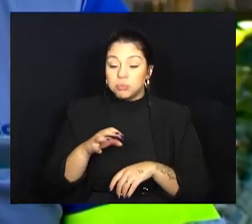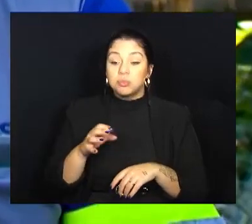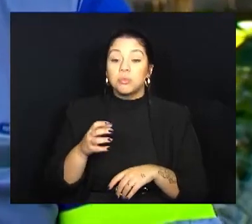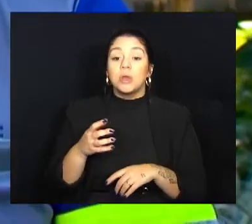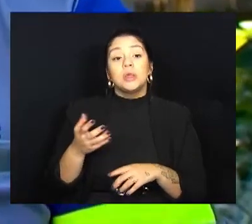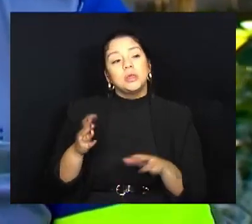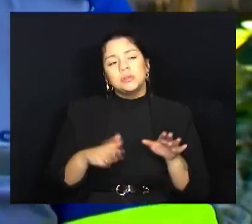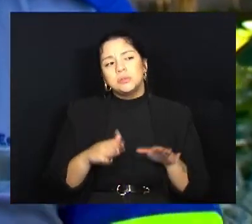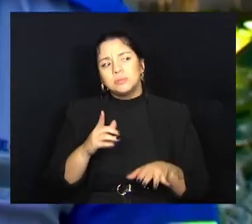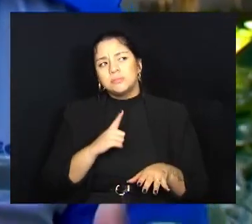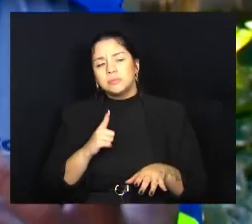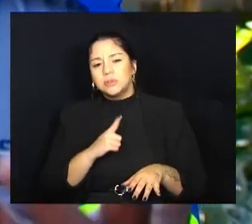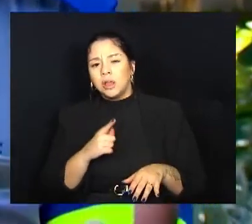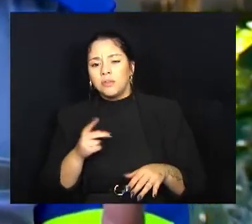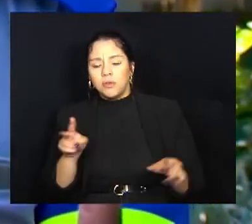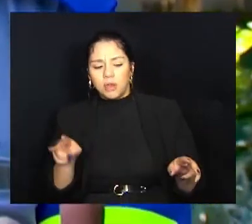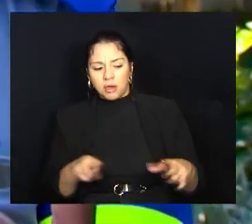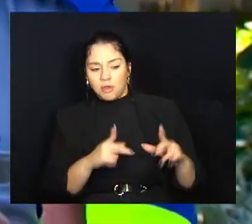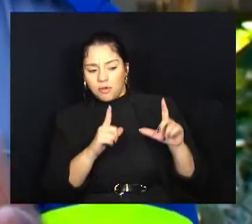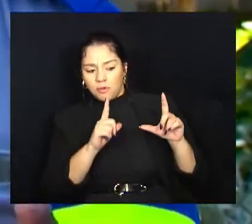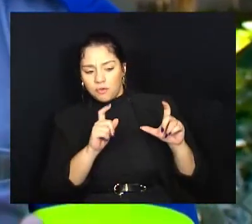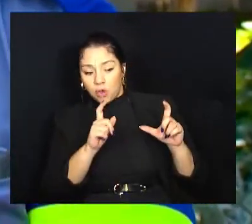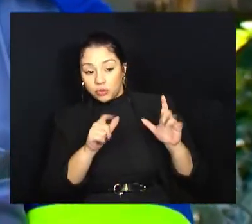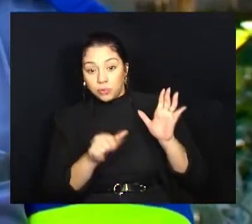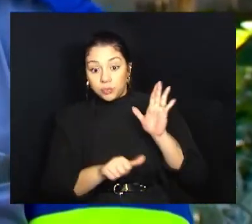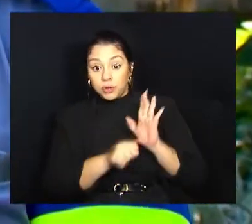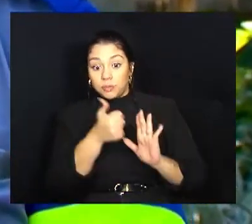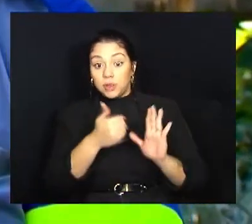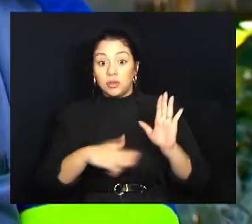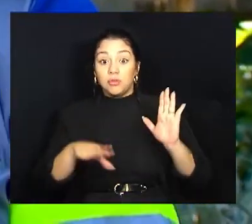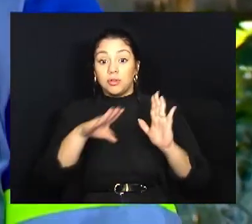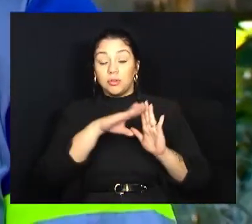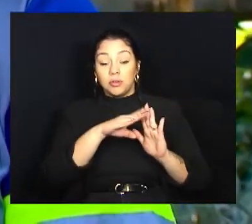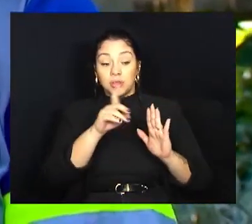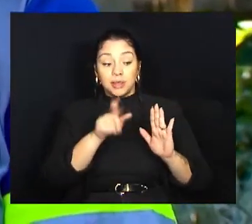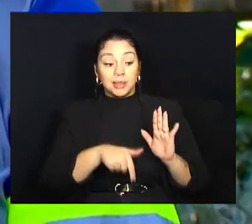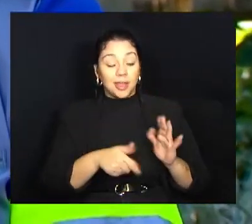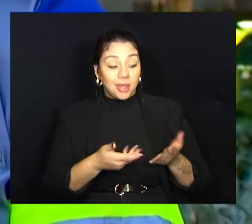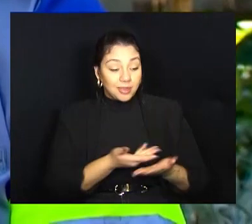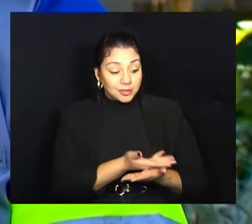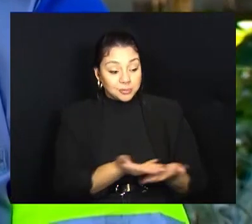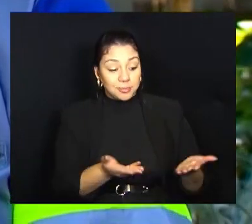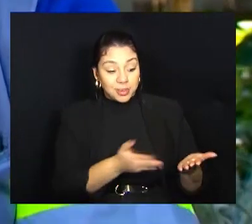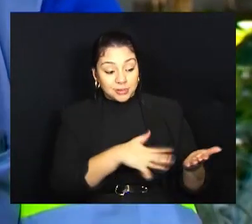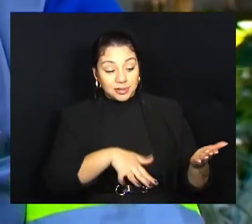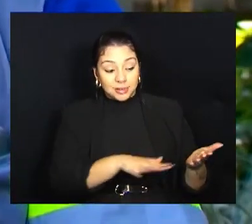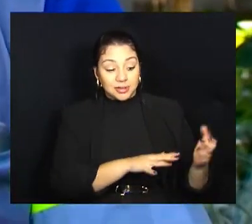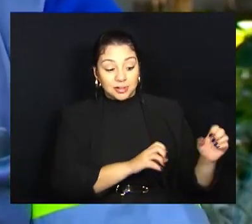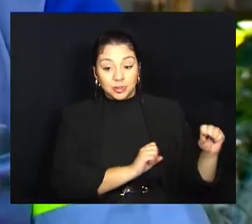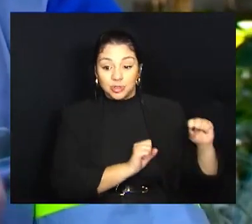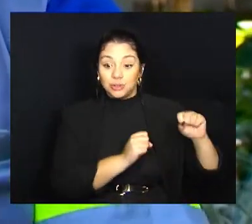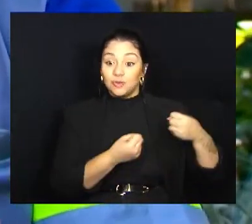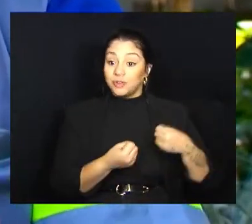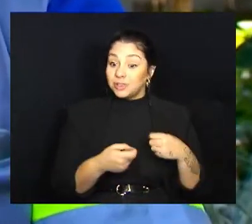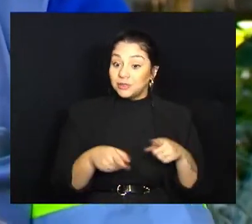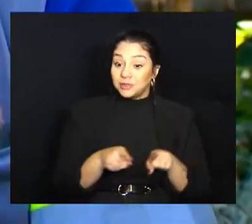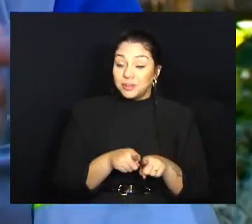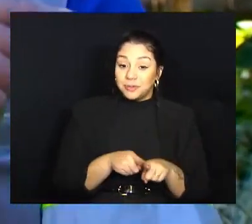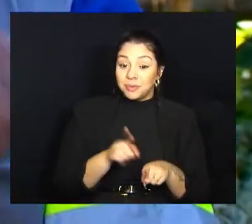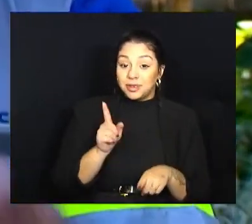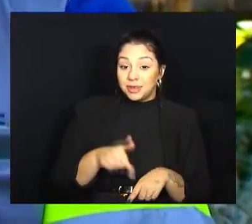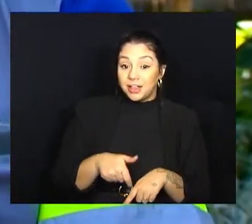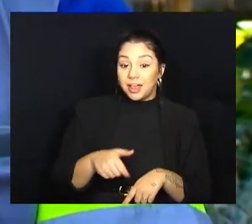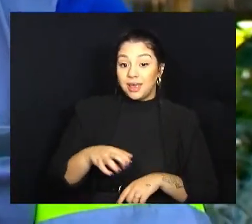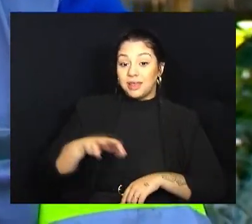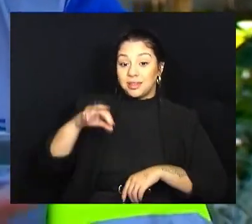momento da congratulação da foto sair em primeiro lugar, é como se fosse dado espaço para ele sair em defesa até mesmo das capivaras,